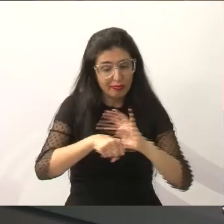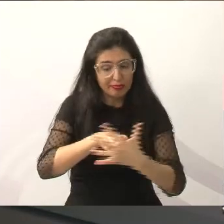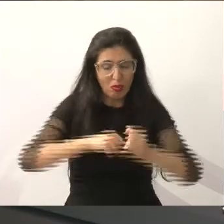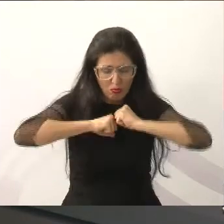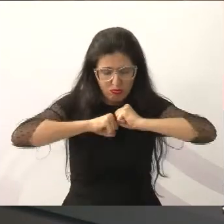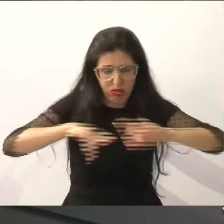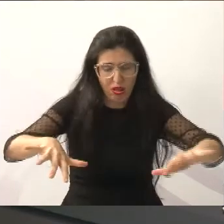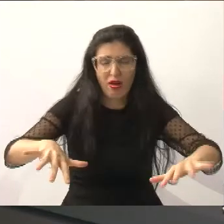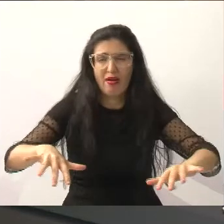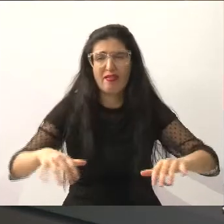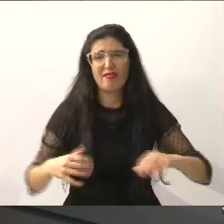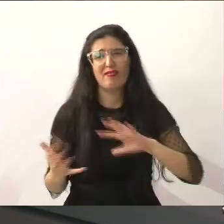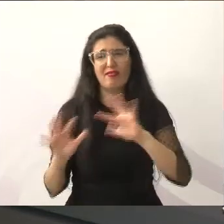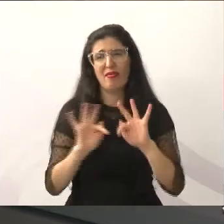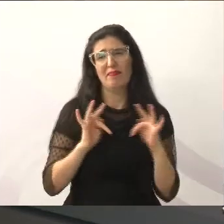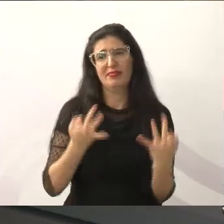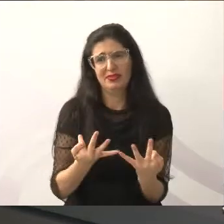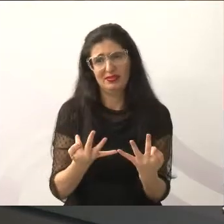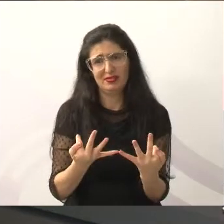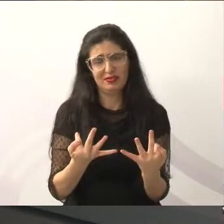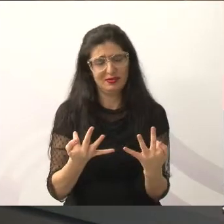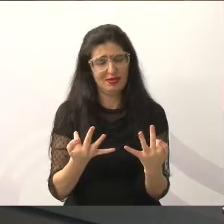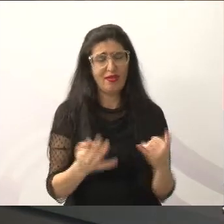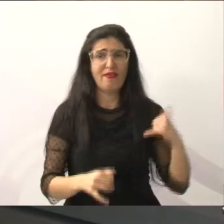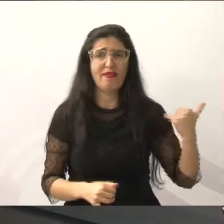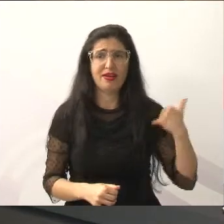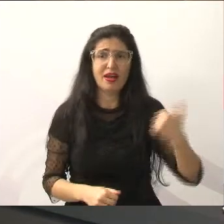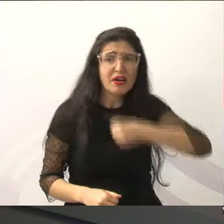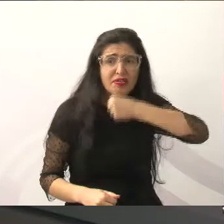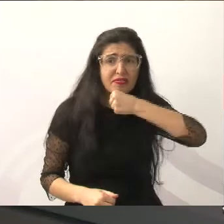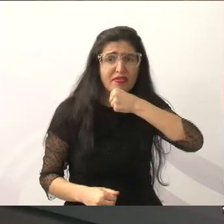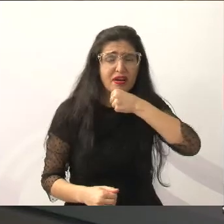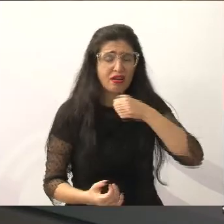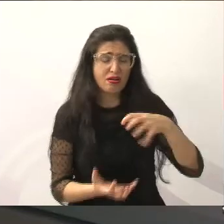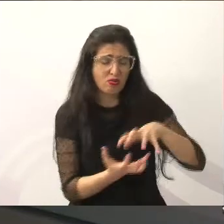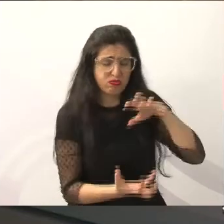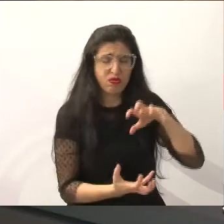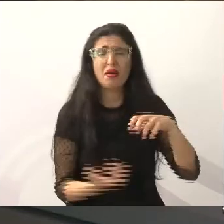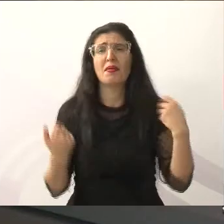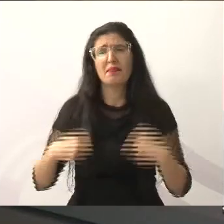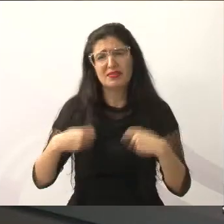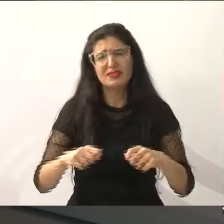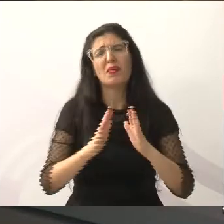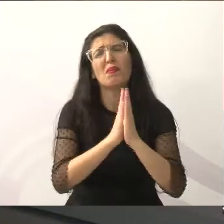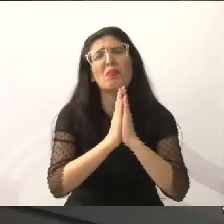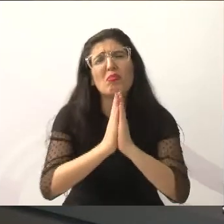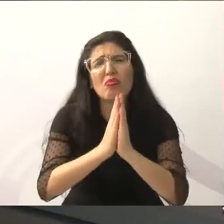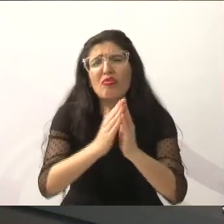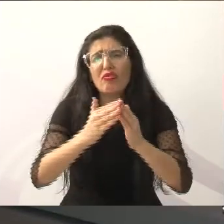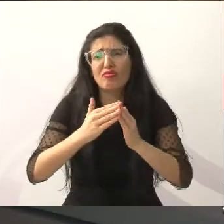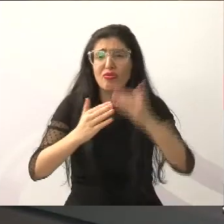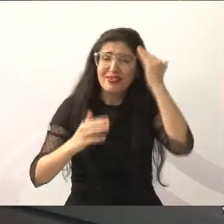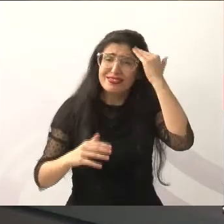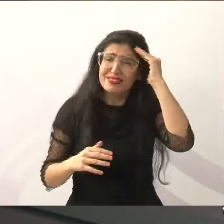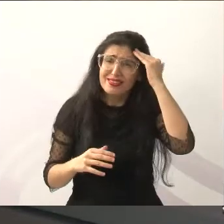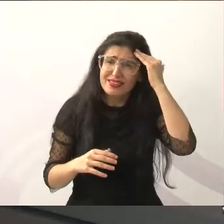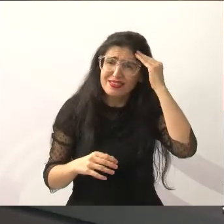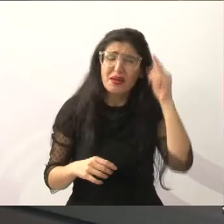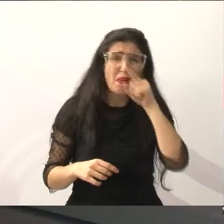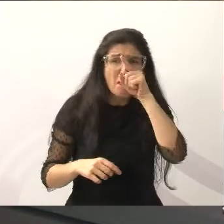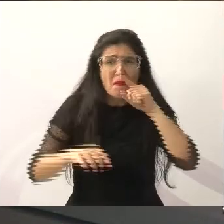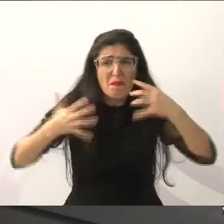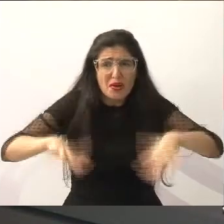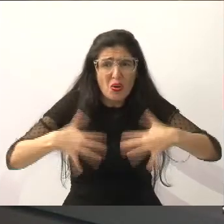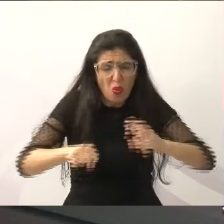Então, nesse momento, eu diria que as pessoas que têm mais de 60 anos, que fiquem em casa nesse momento, né? Então, a prefeitura,